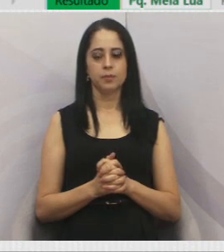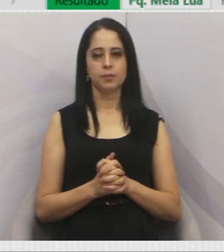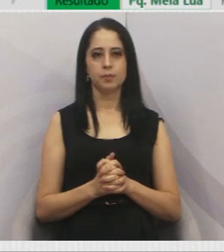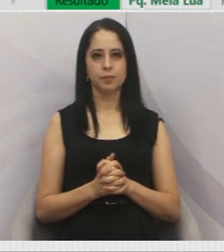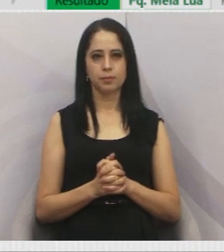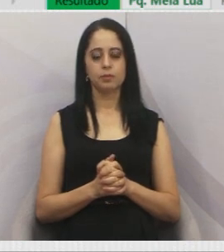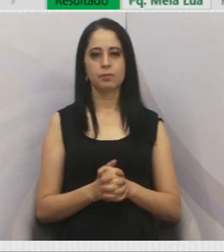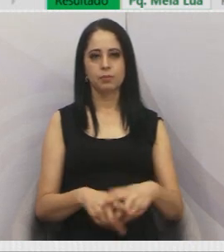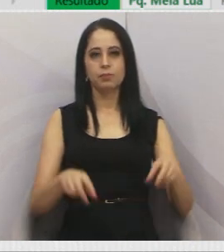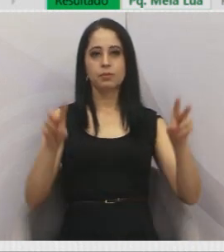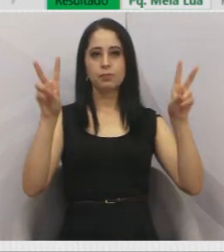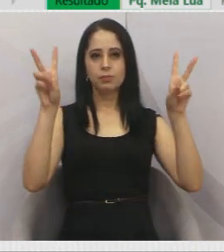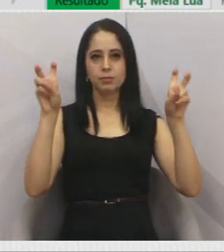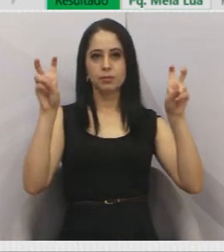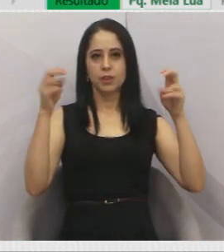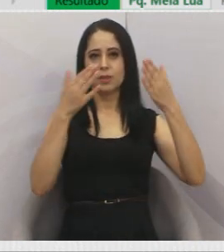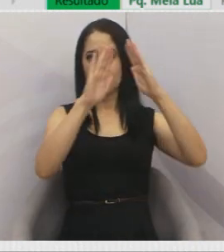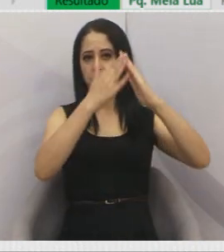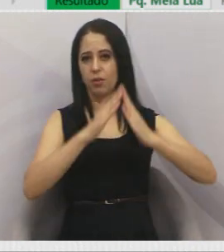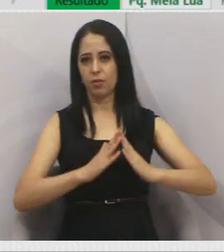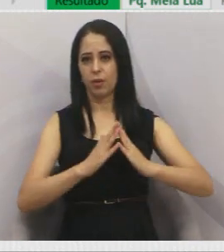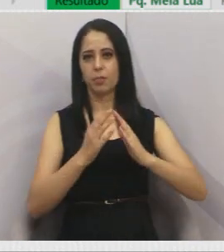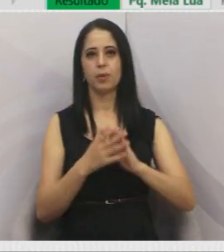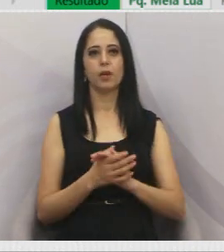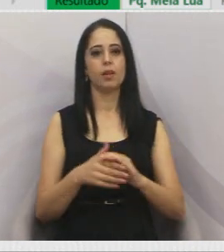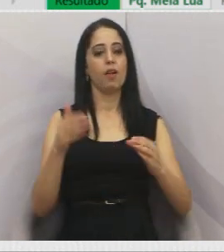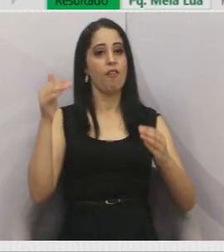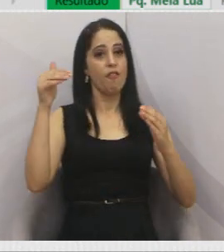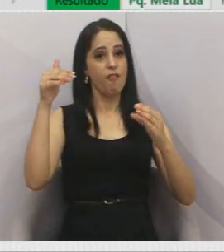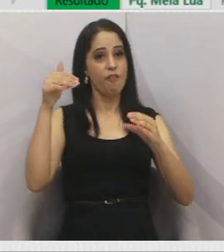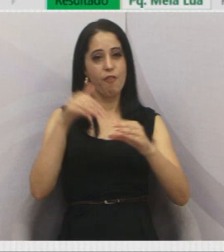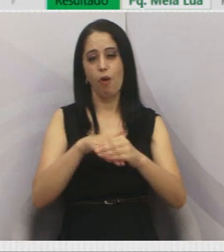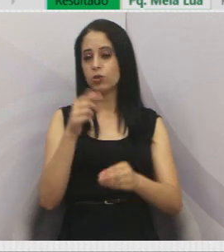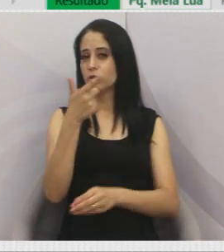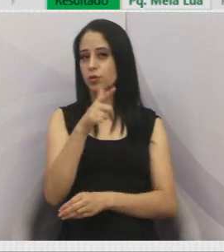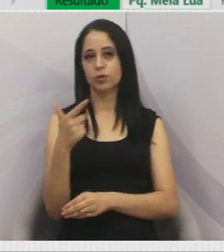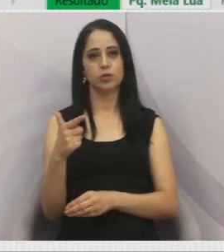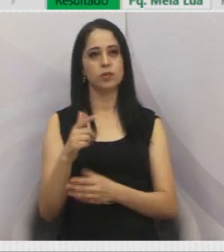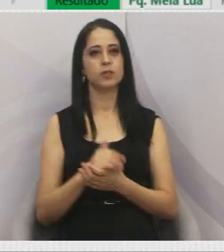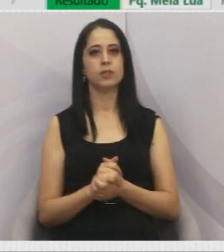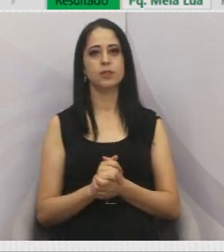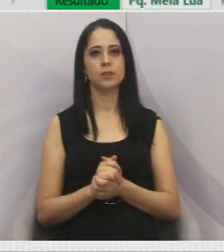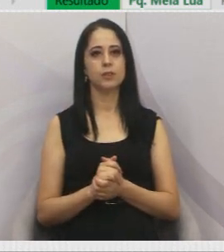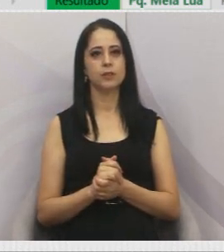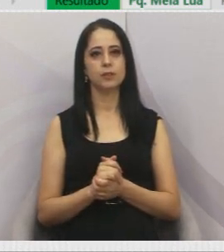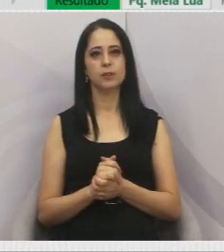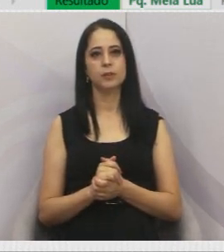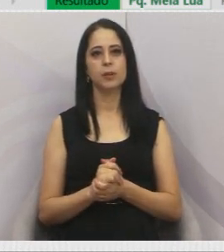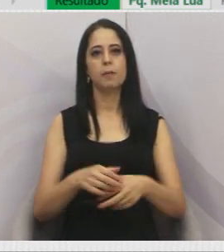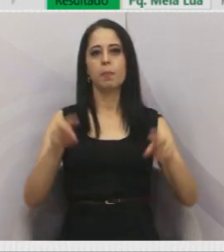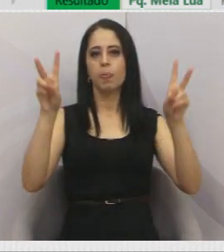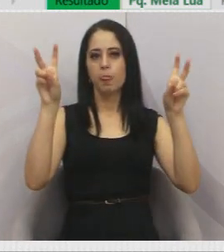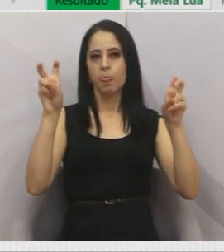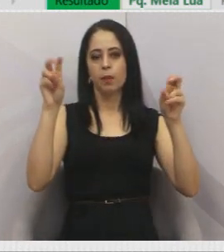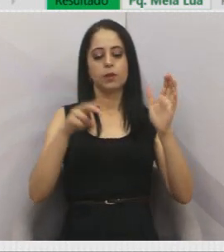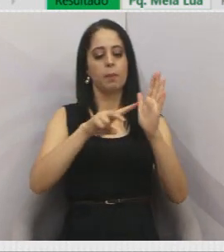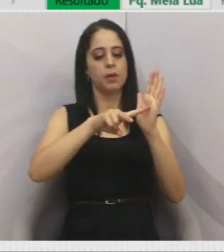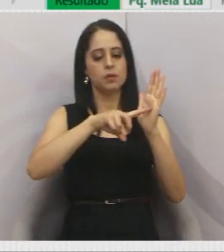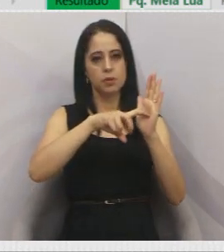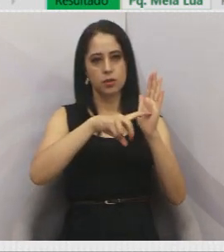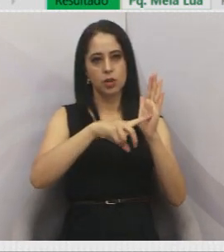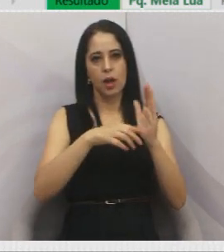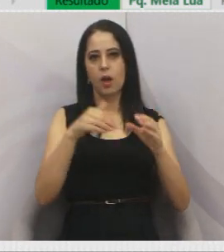Segmento movimentos populares e ou coletivos, voto em branco. Segmento entidade de classe sindical, voto em